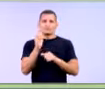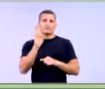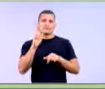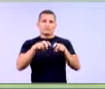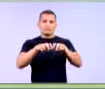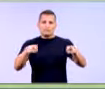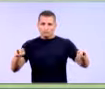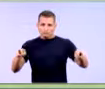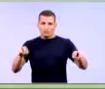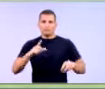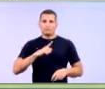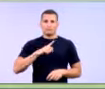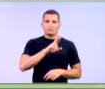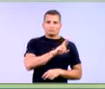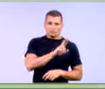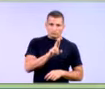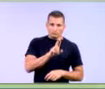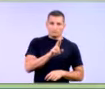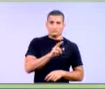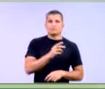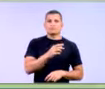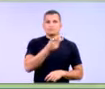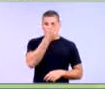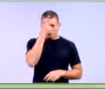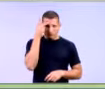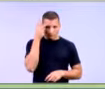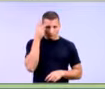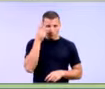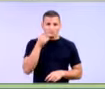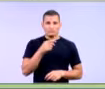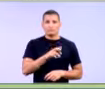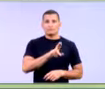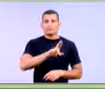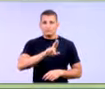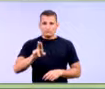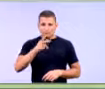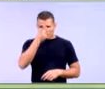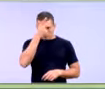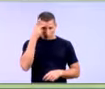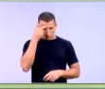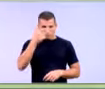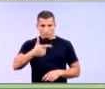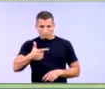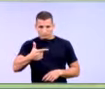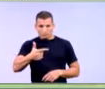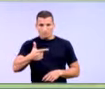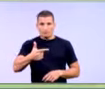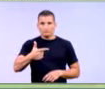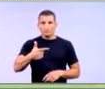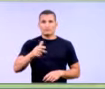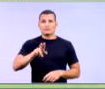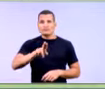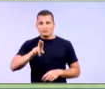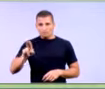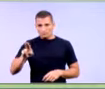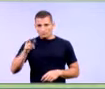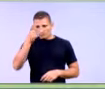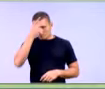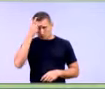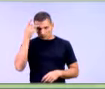banca? Nome do avaliador 1 e a origem da instituição dele. Nome do avaliador 2 e a instituição que ele é vinculada.